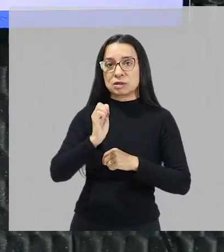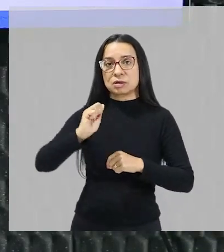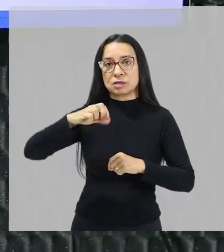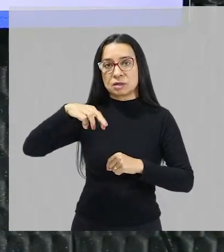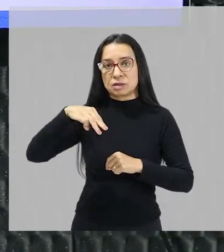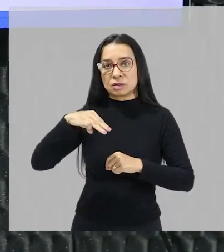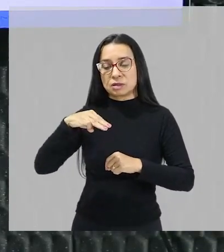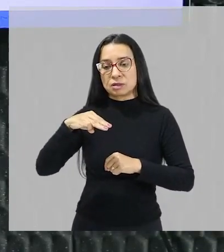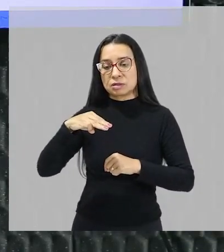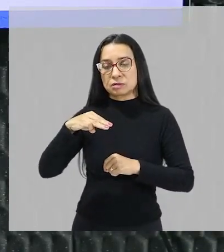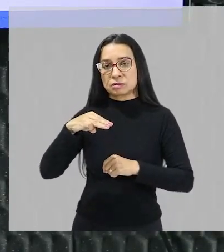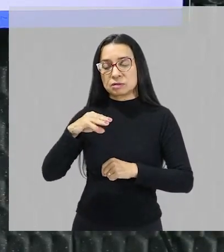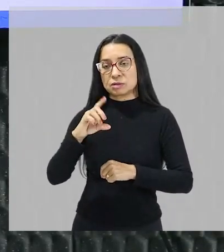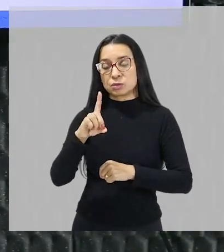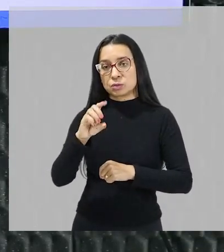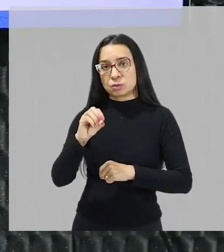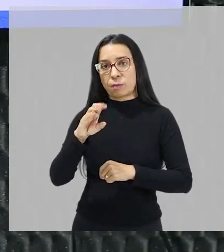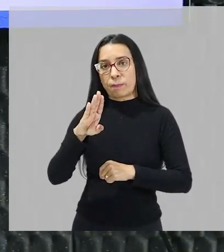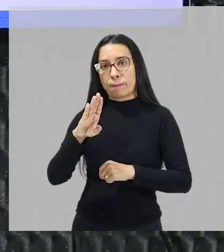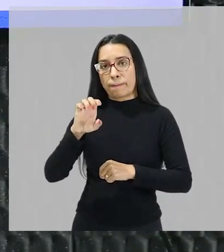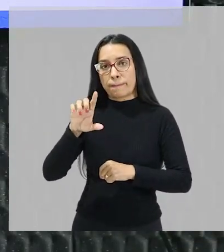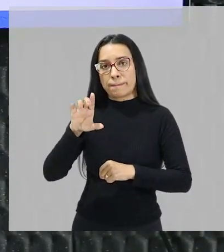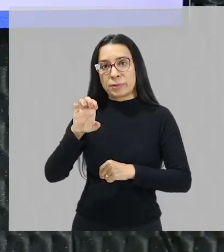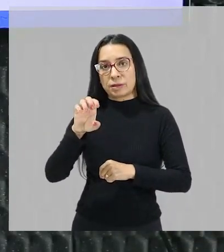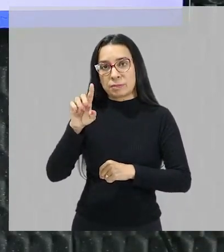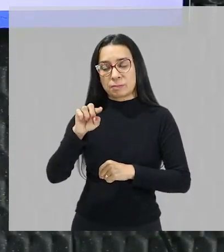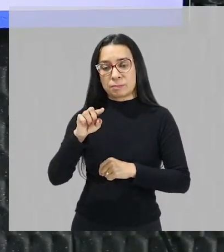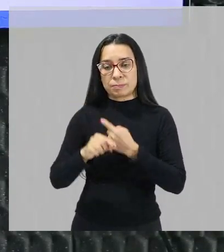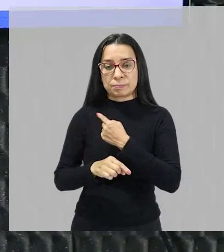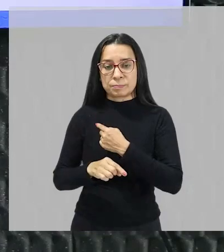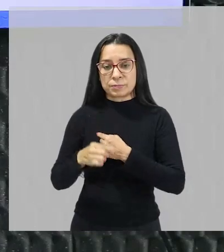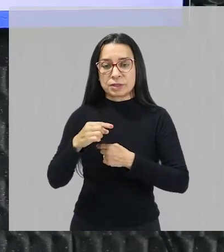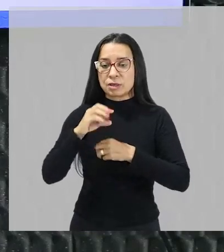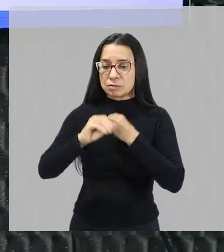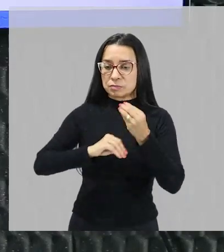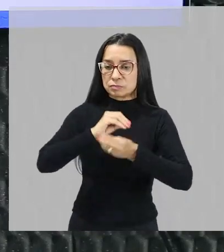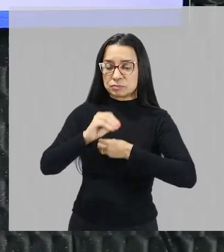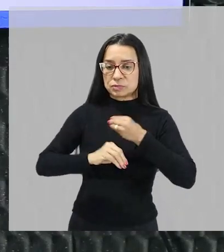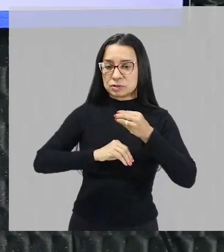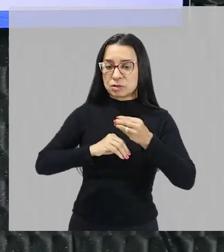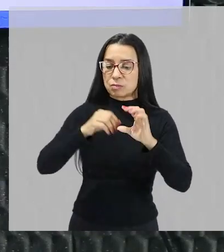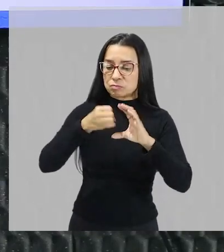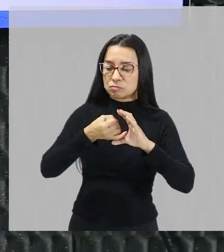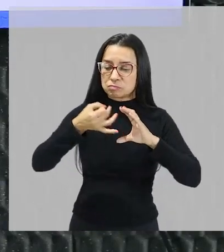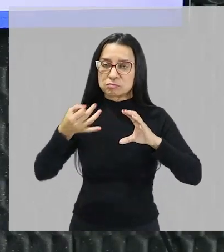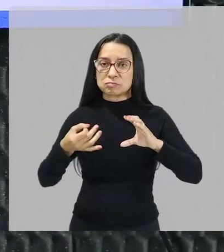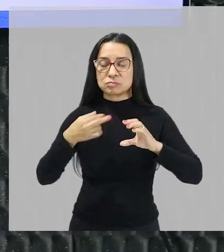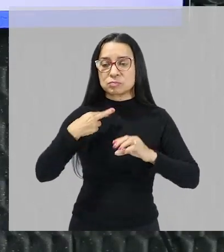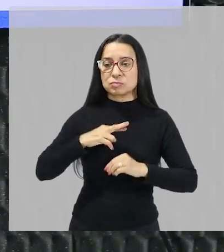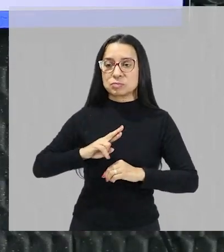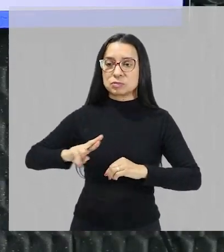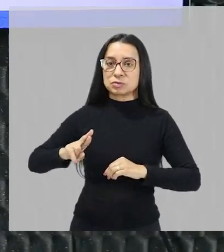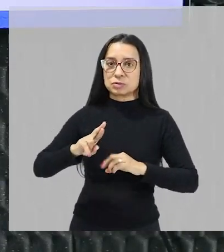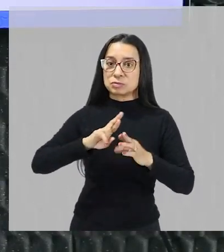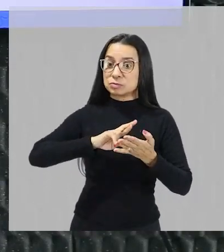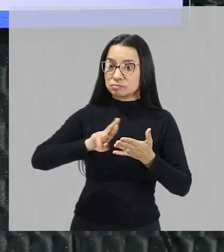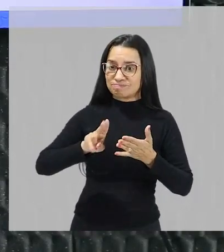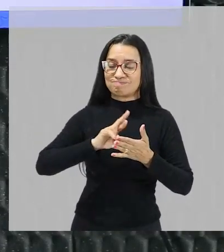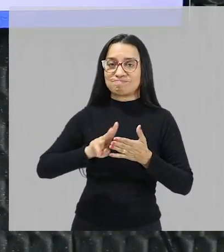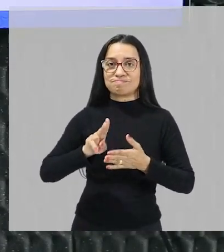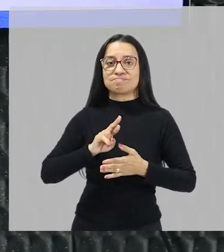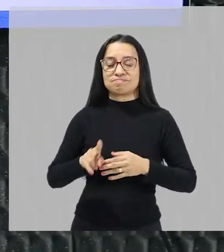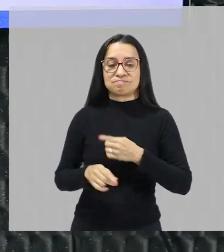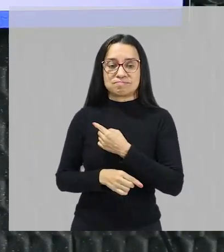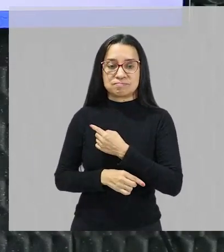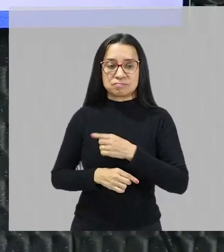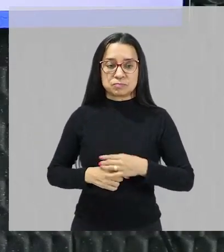você ter essa dimensão dessa fusão de características entre religiões distintas. Ao ser reconhecido como patrimônio cultural e